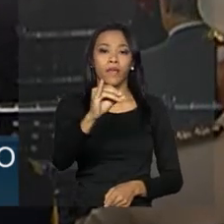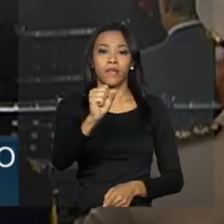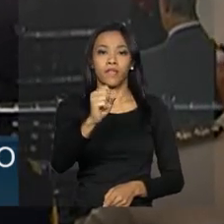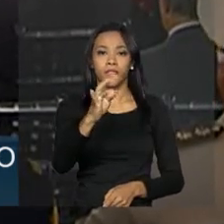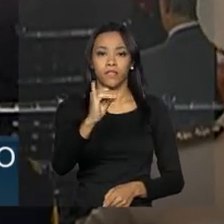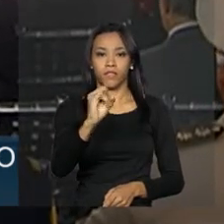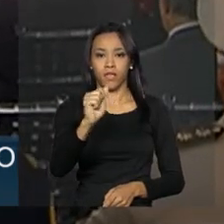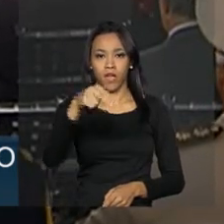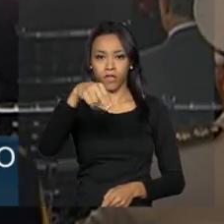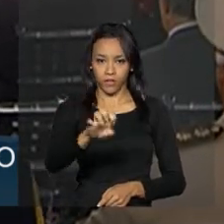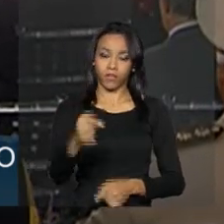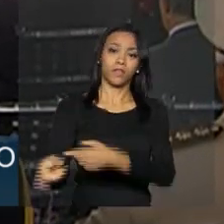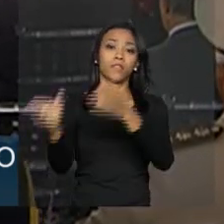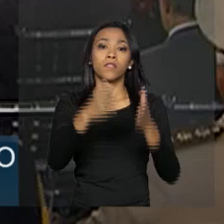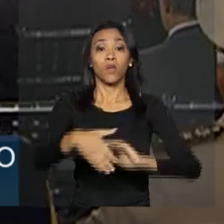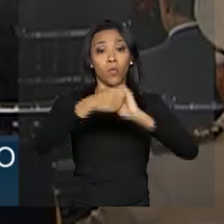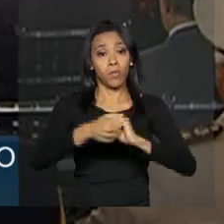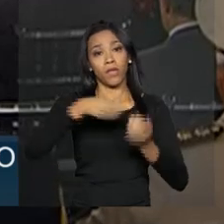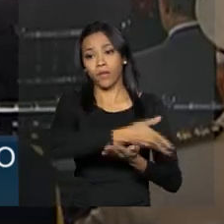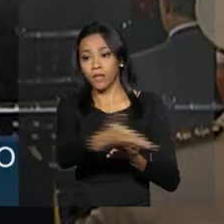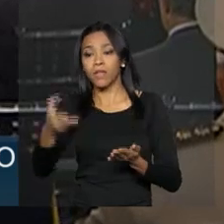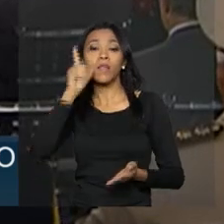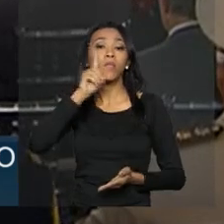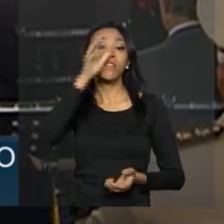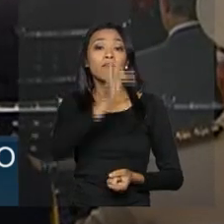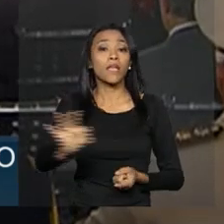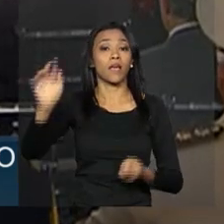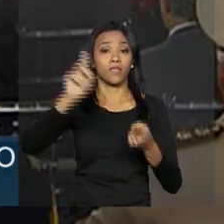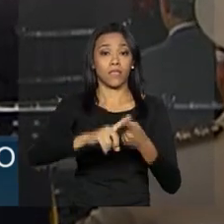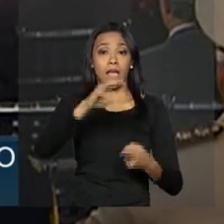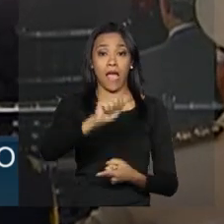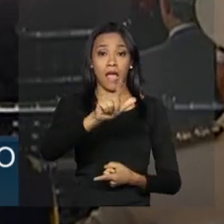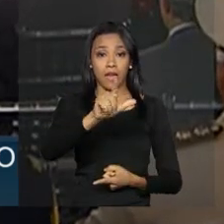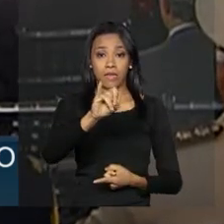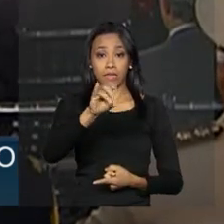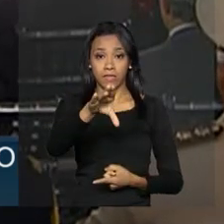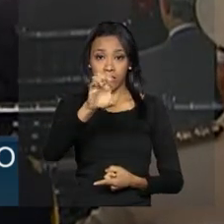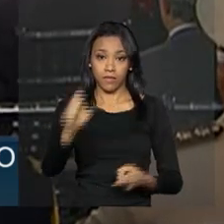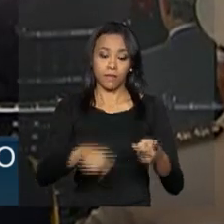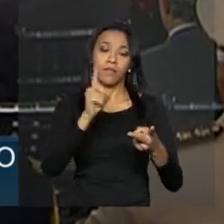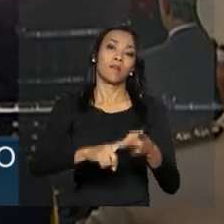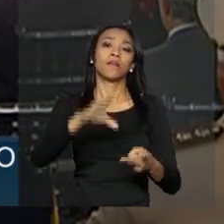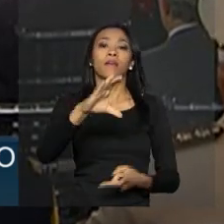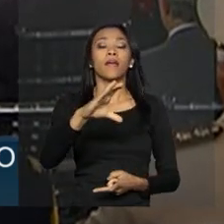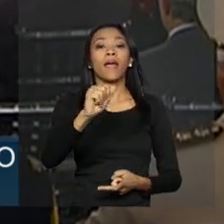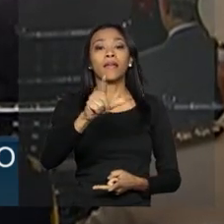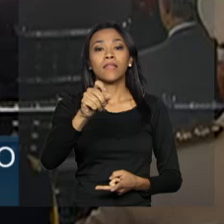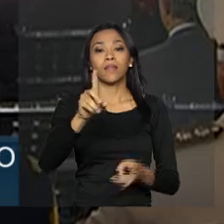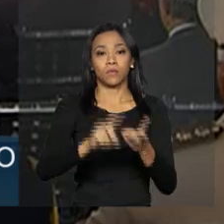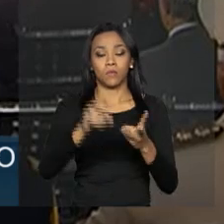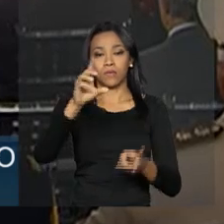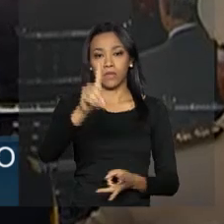Ferreira. Cumprimentar os deputados federais Alice Portugal, Caetano,